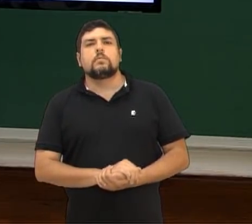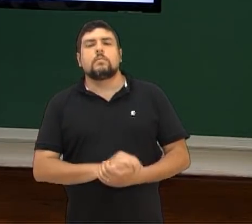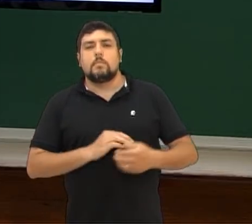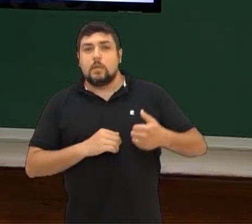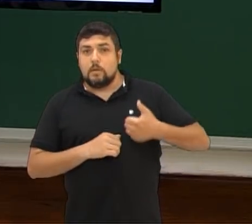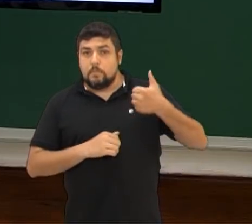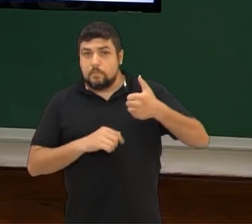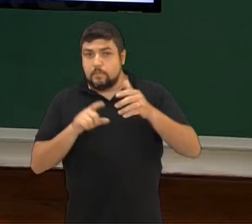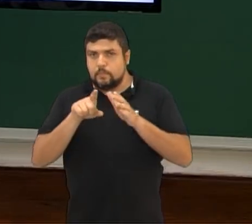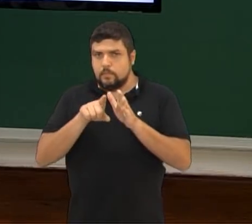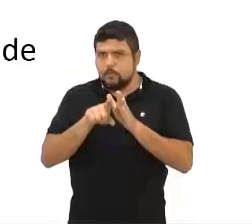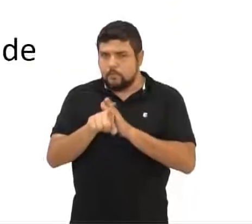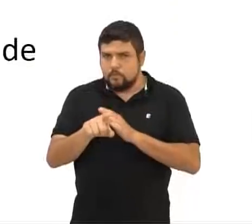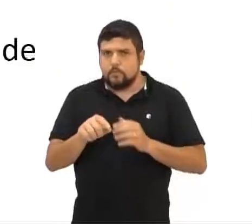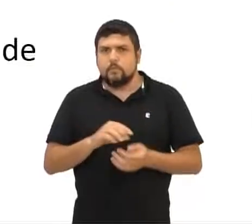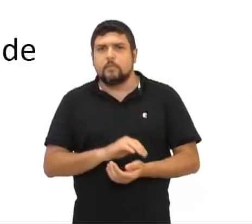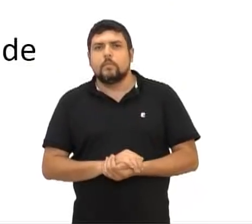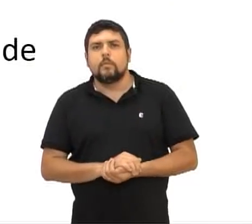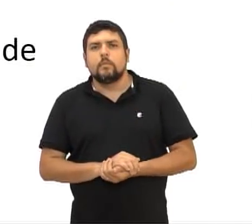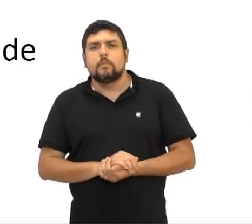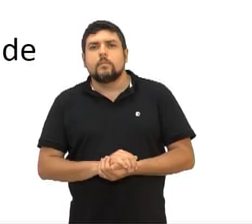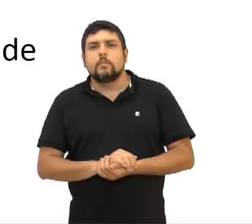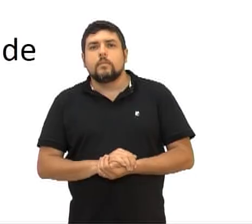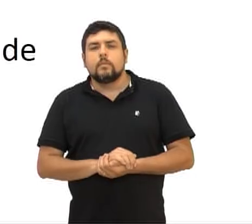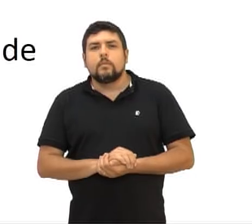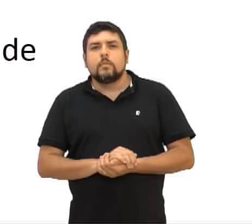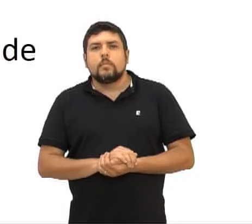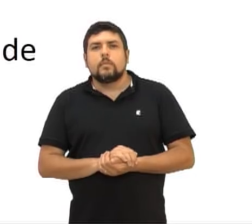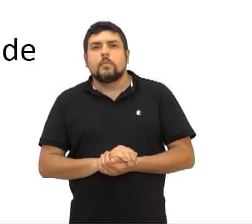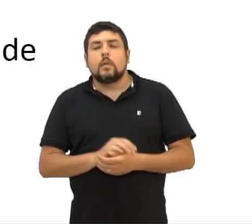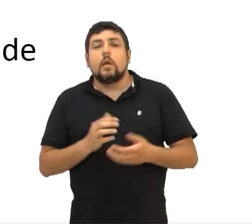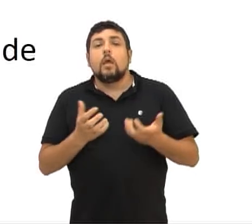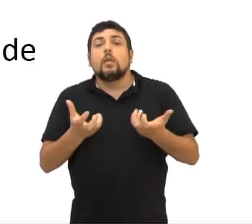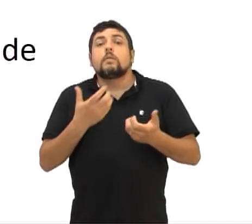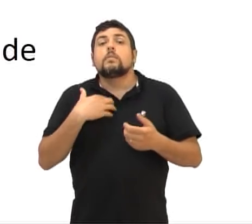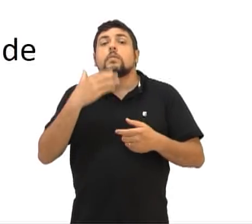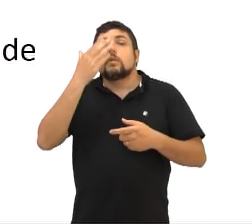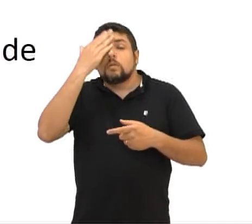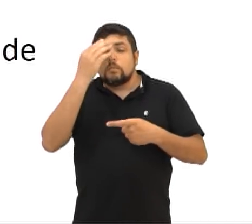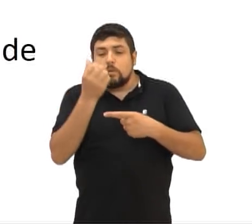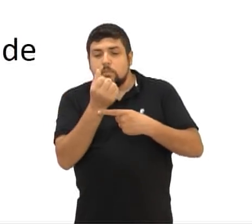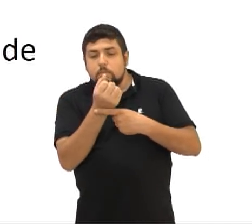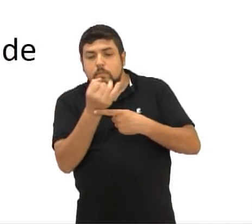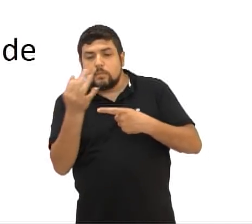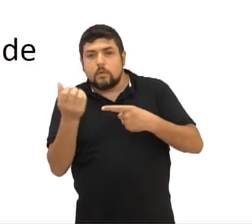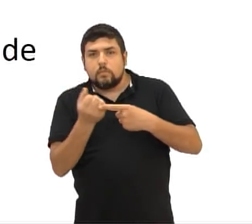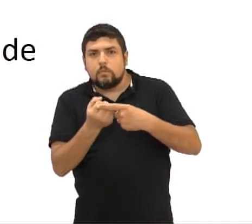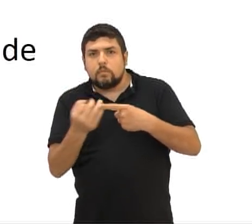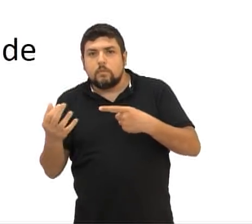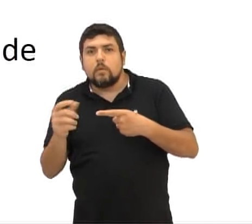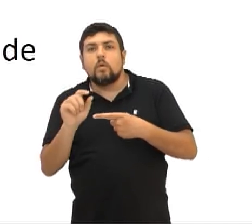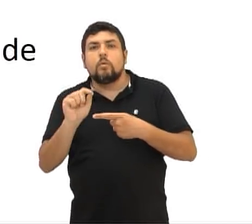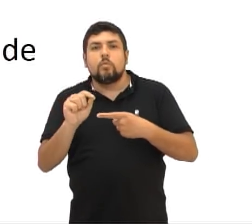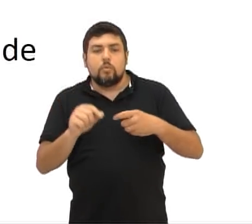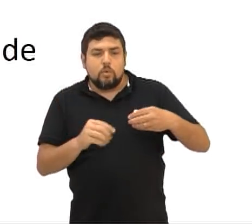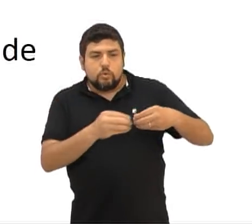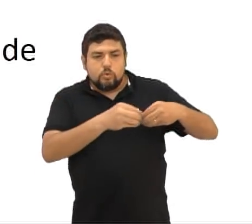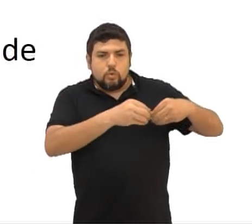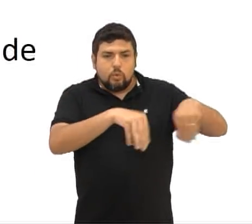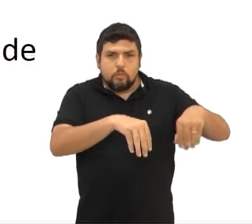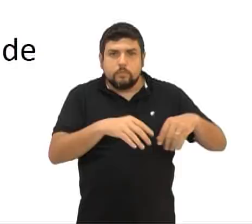que ele fez, nessa situação, qual é a razão entre o número de ovos usados e o número